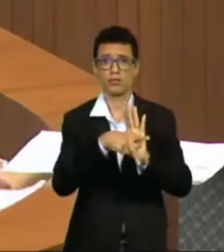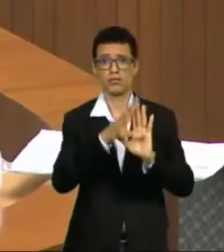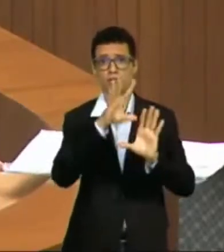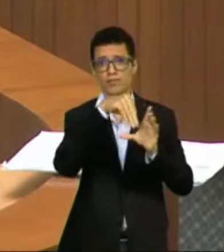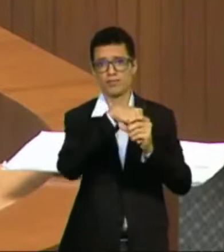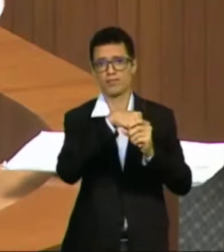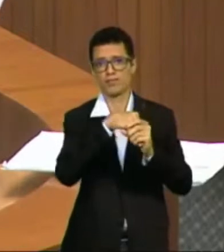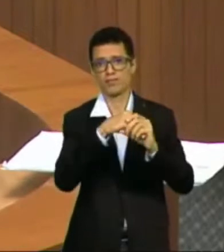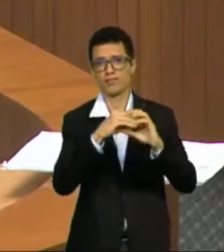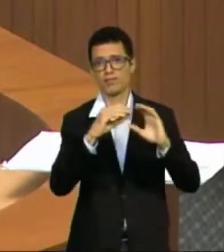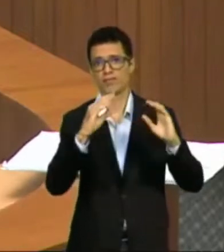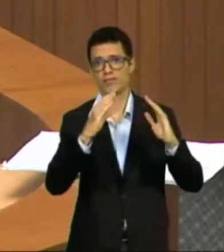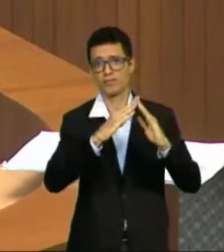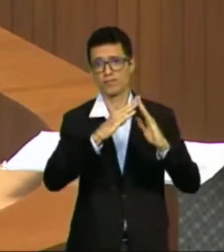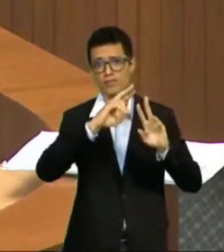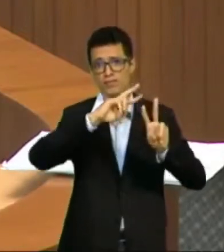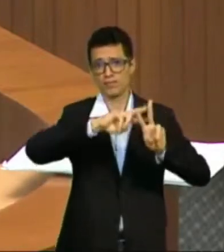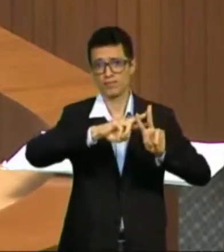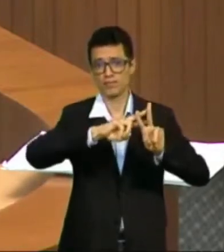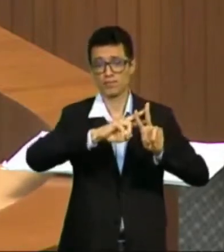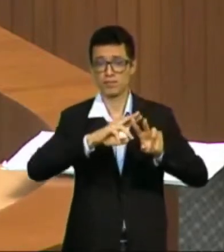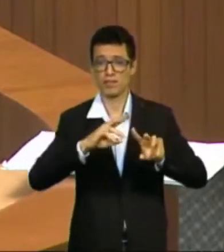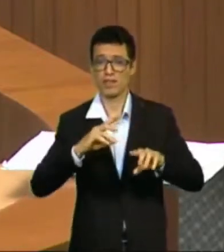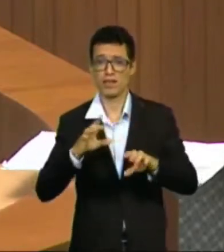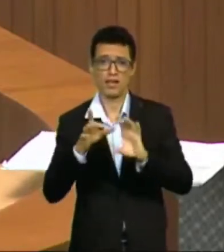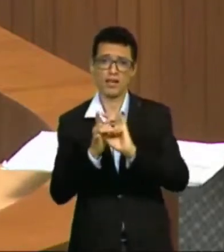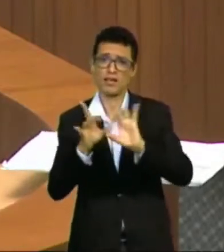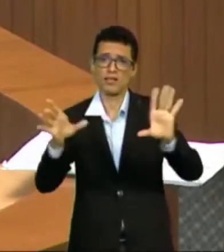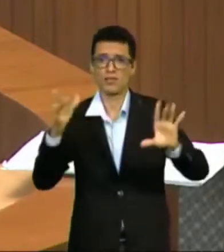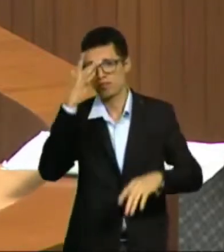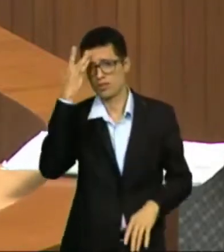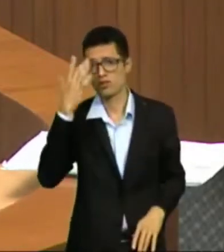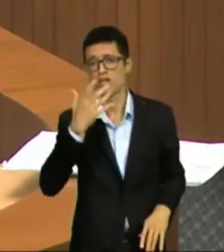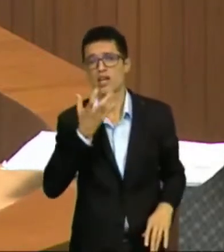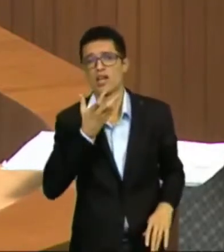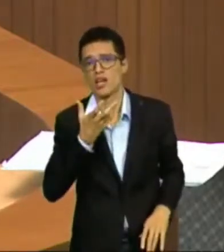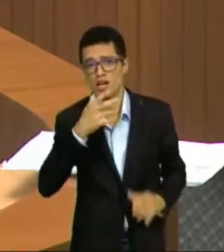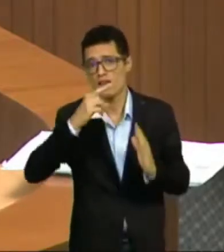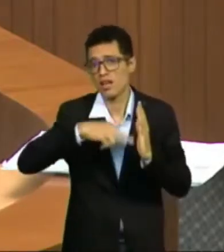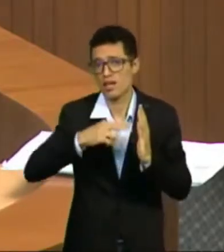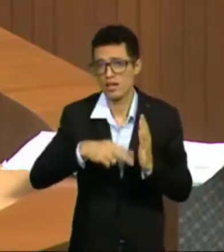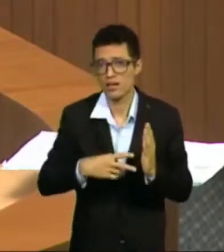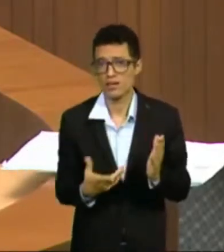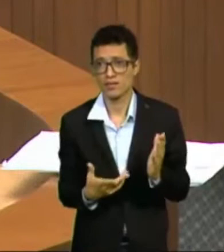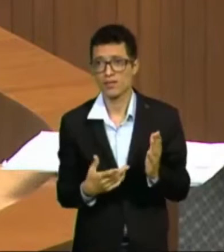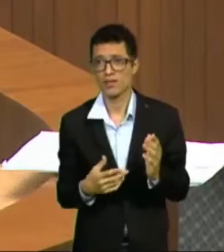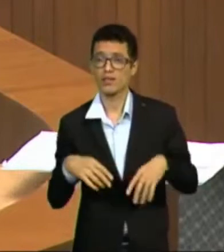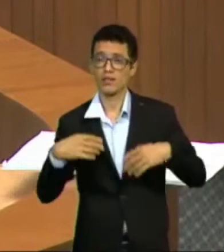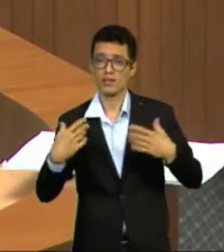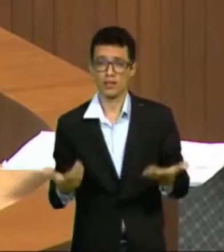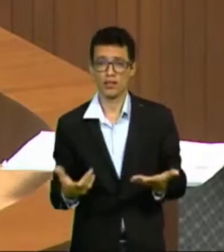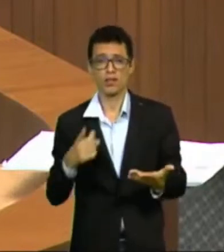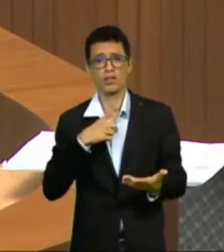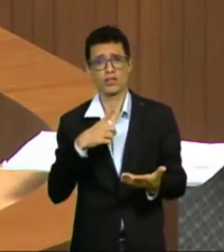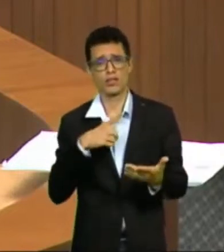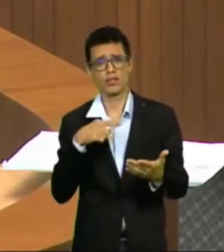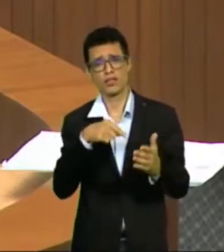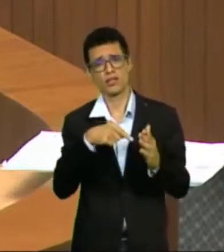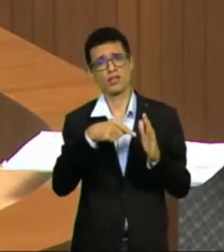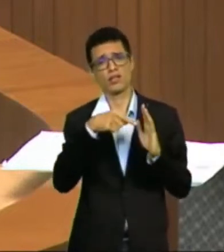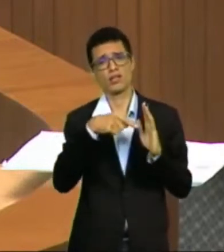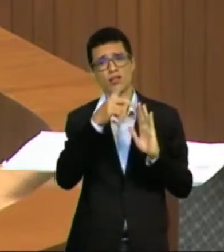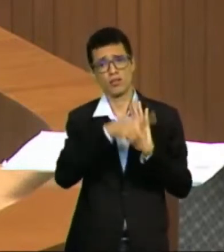enfim, o proselitismo religioso, essa medida, além de reforçar